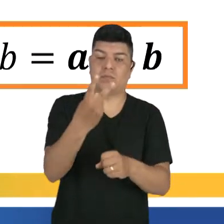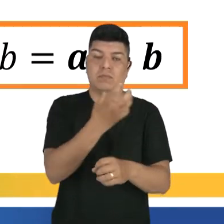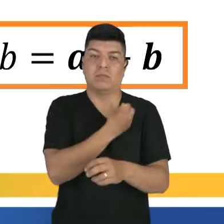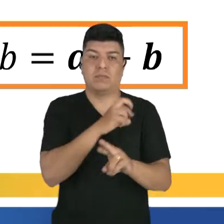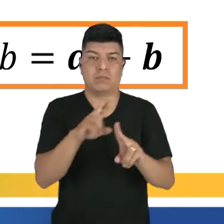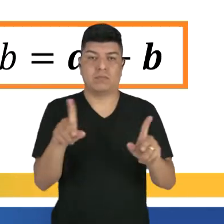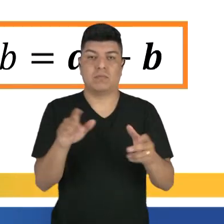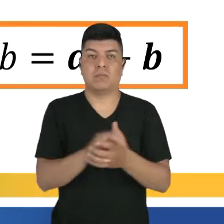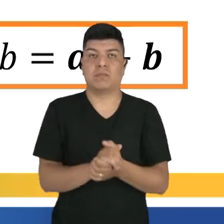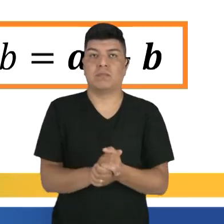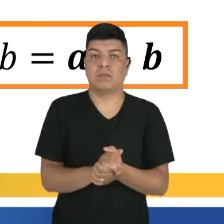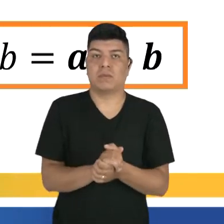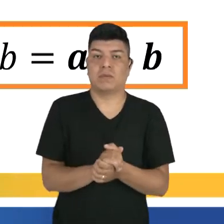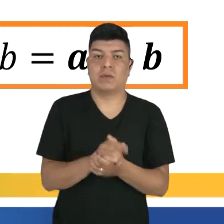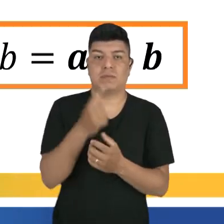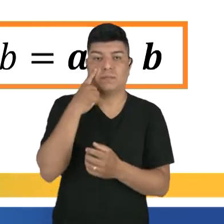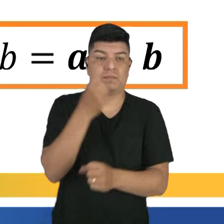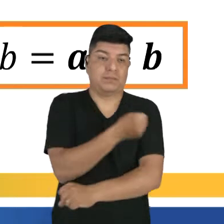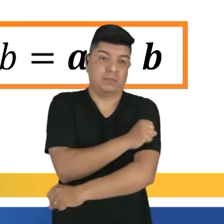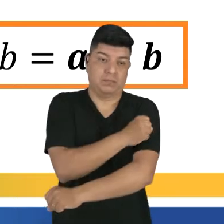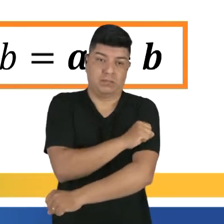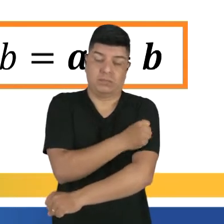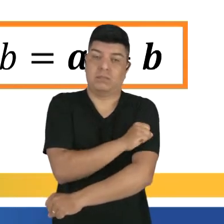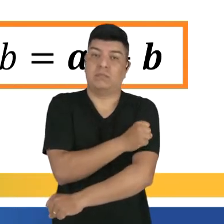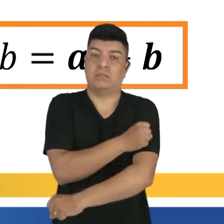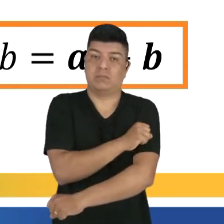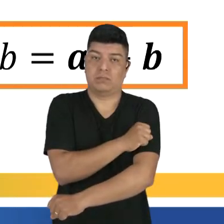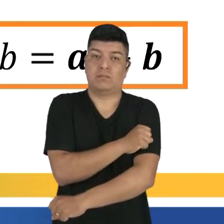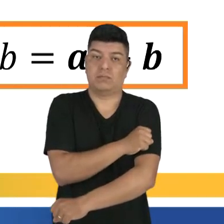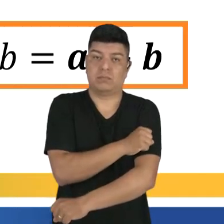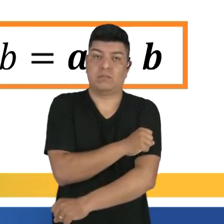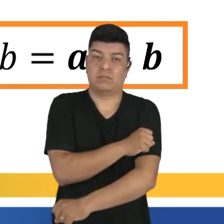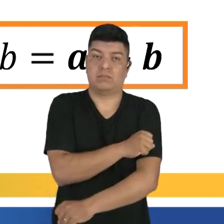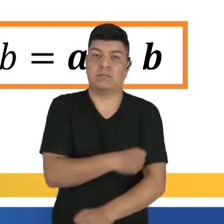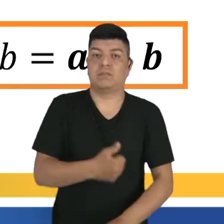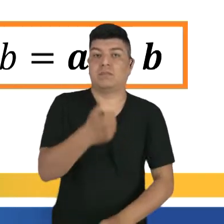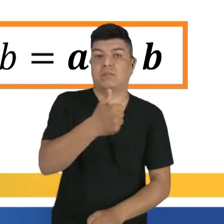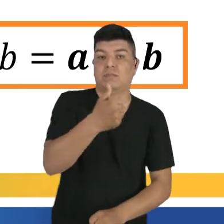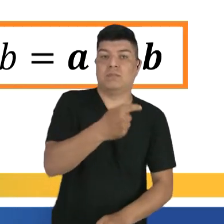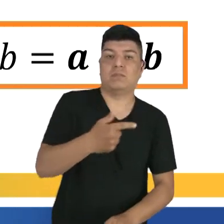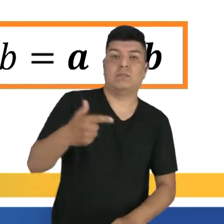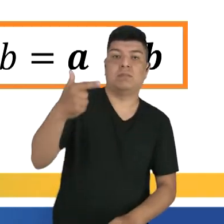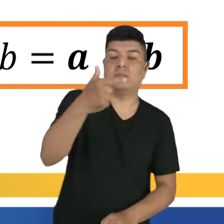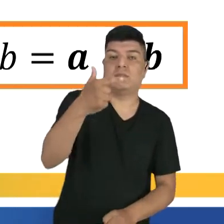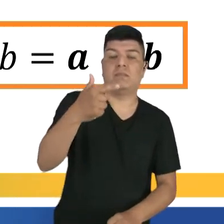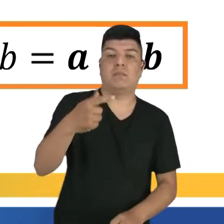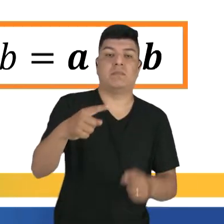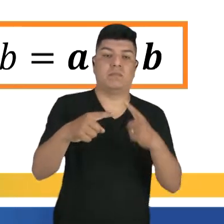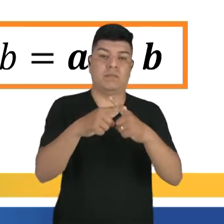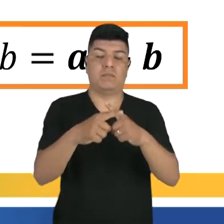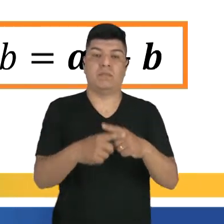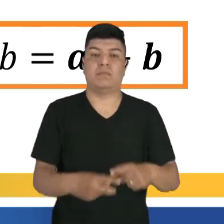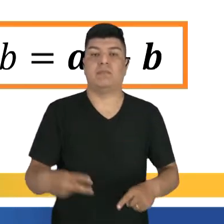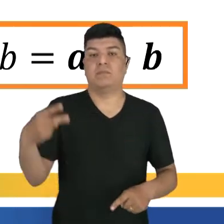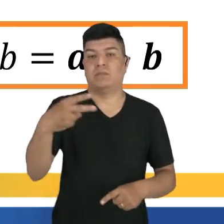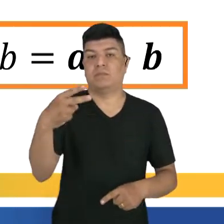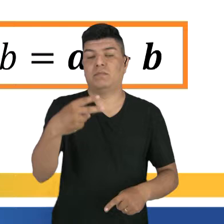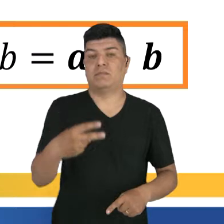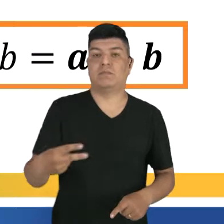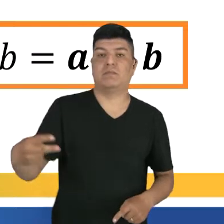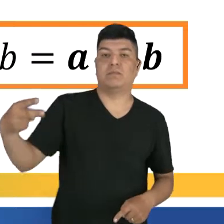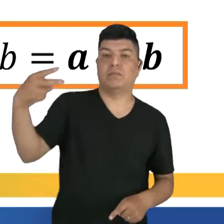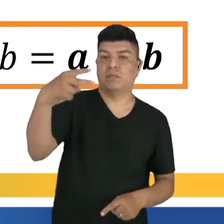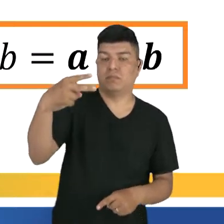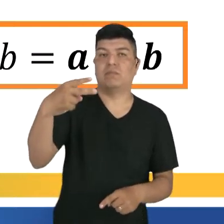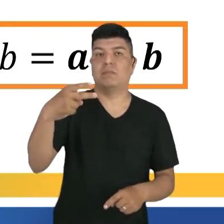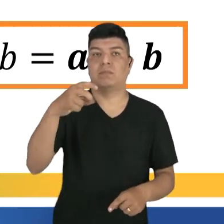números. Isso aí você viu no oitavo ano, que é o primeiro ao quadrado menos o segundo ao quadrado. Ou seja, se eu pegar a raiz de A